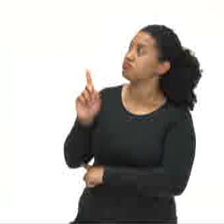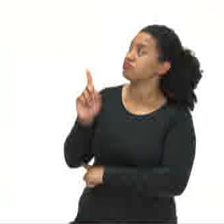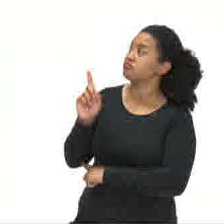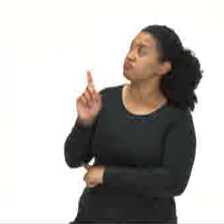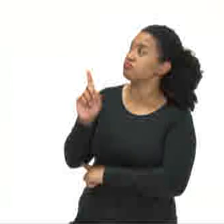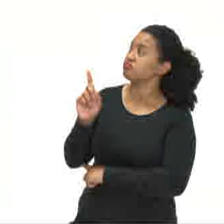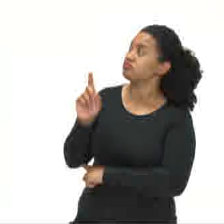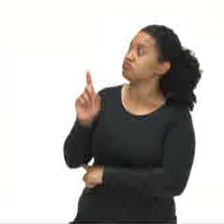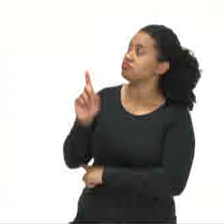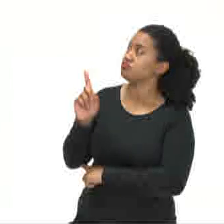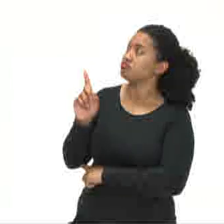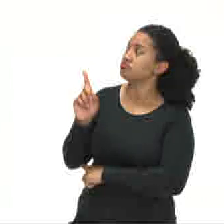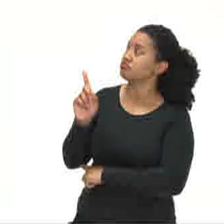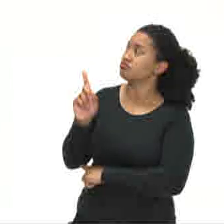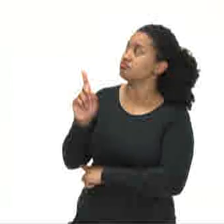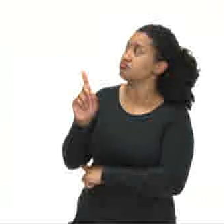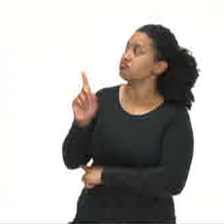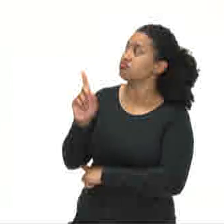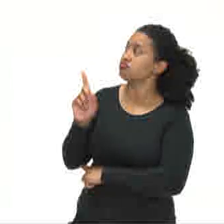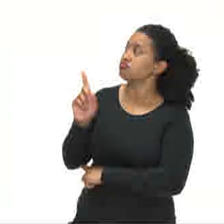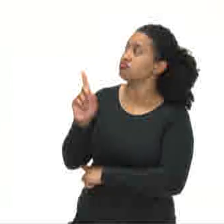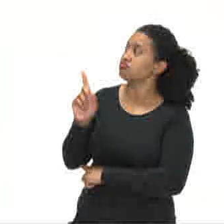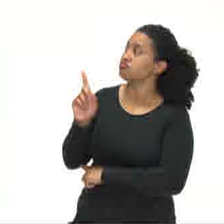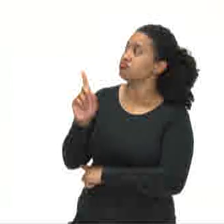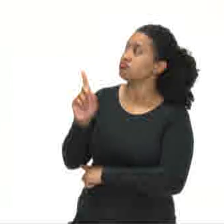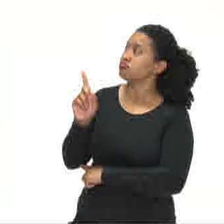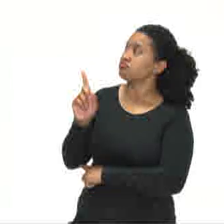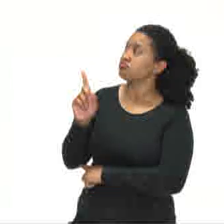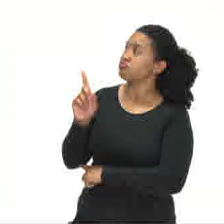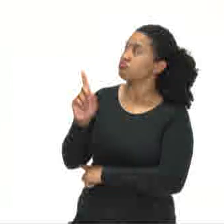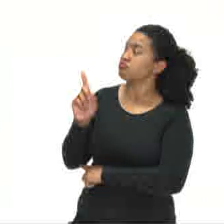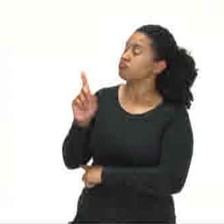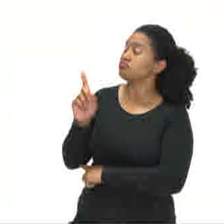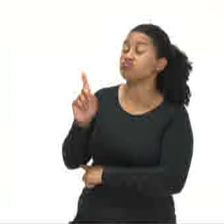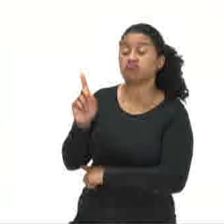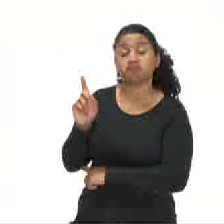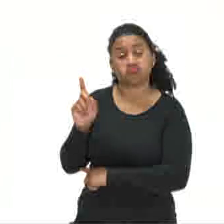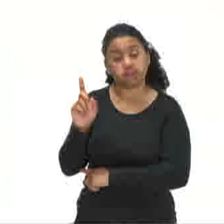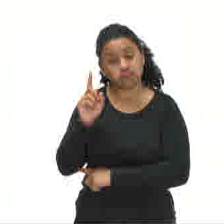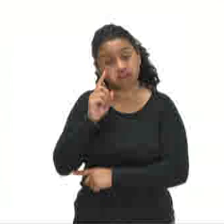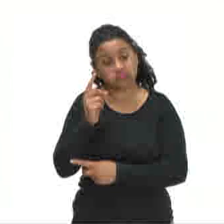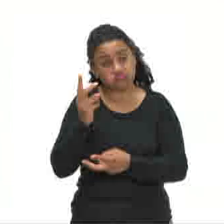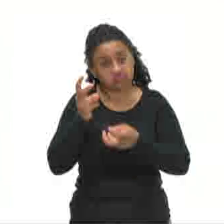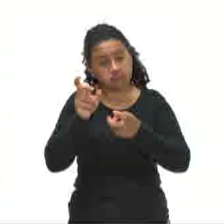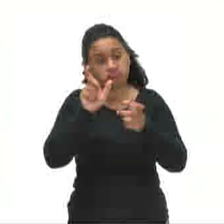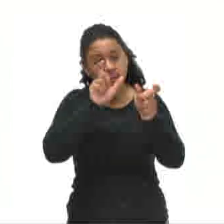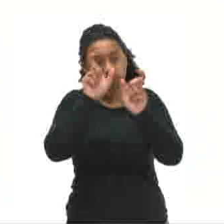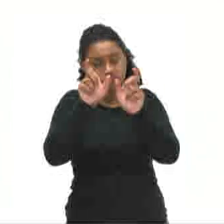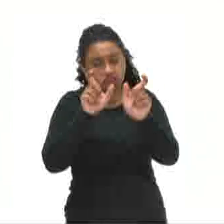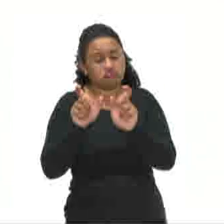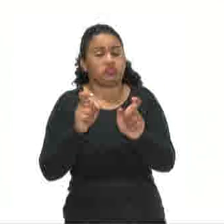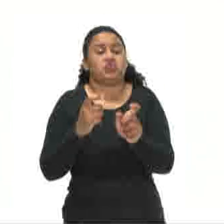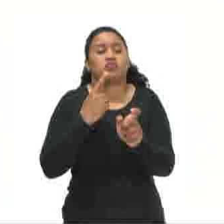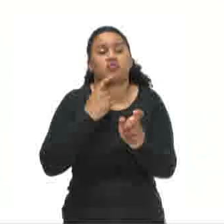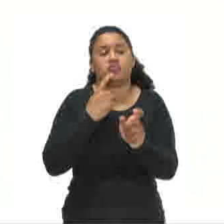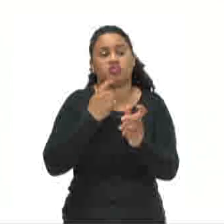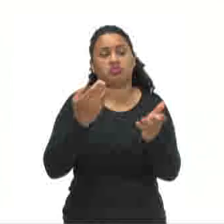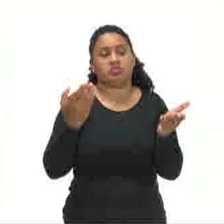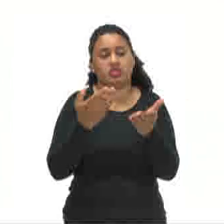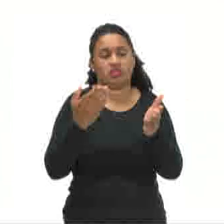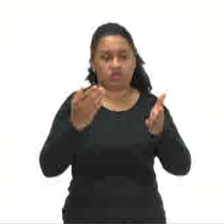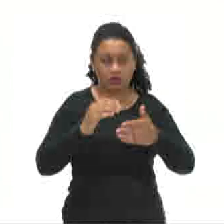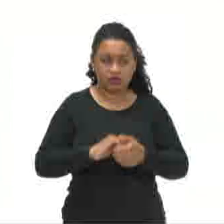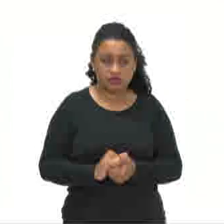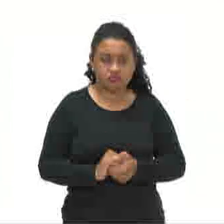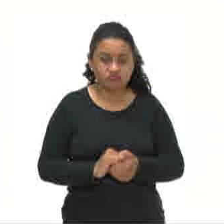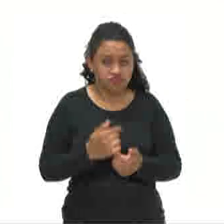escardinchar, já estou mais perto dos 50 do que dos 40, vivo de meu trabalho, aqui negócio de